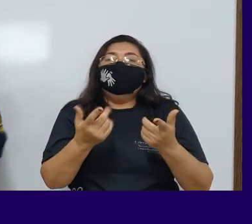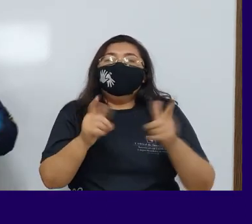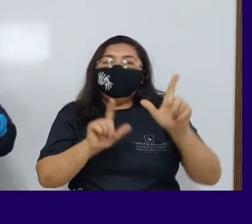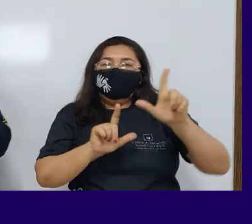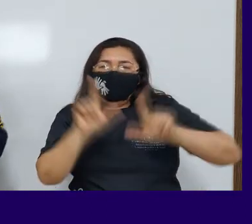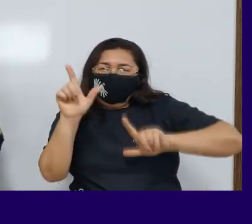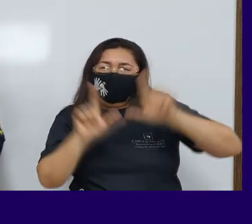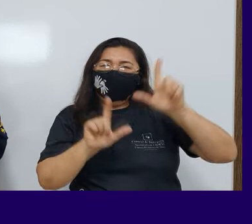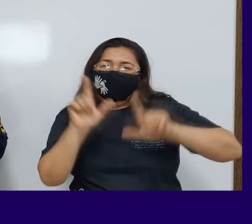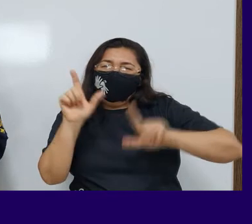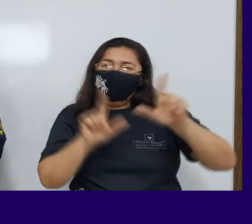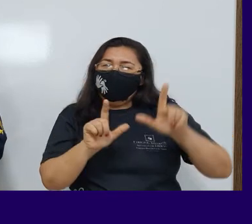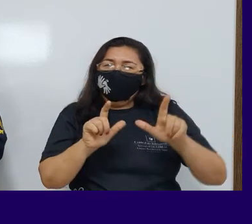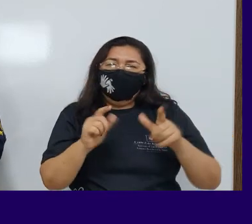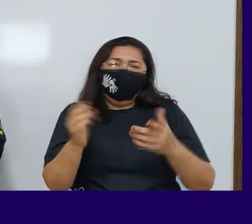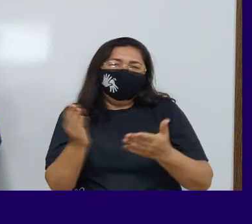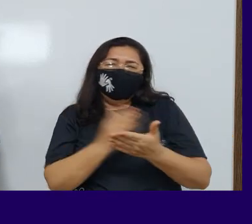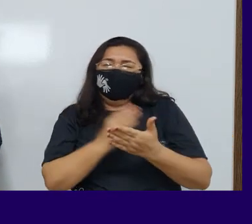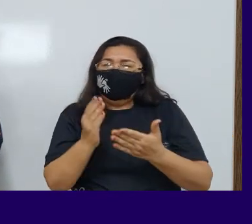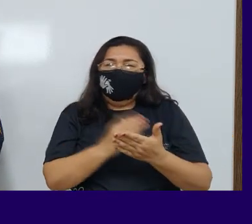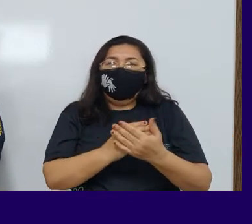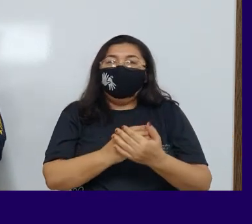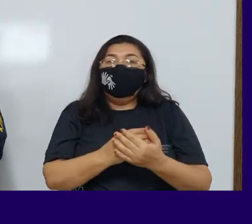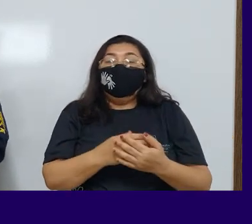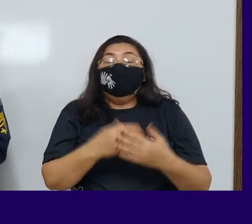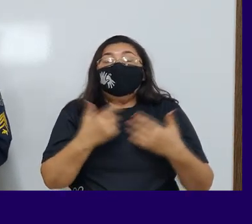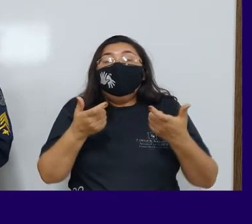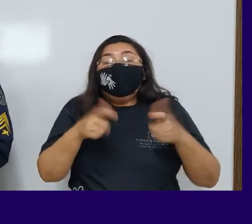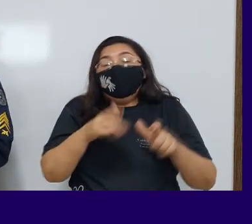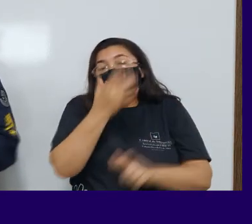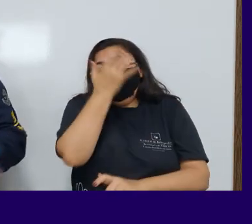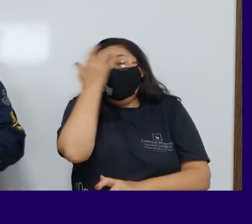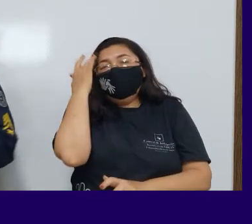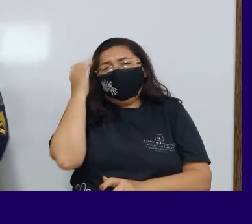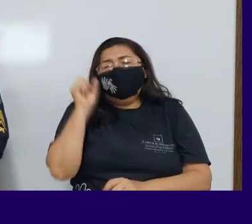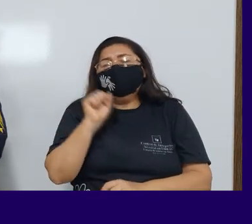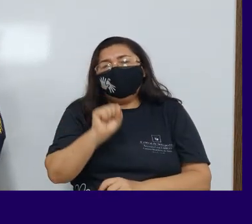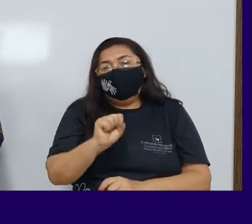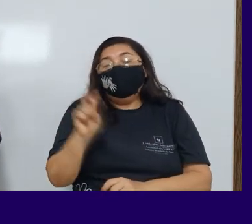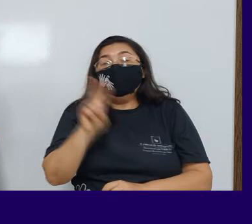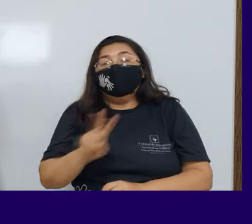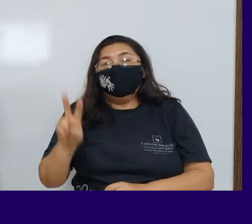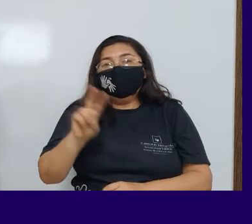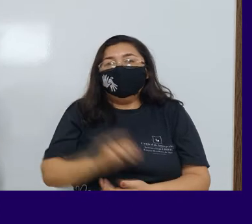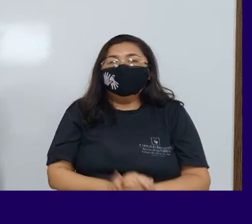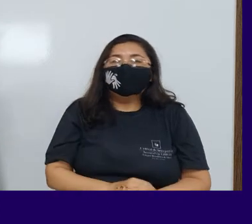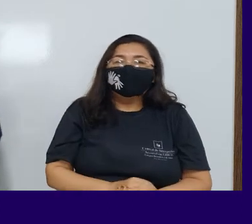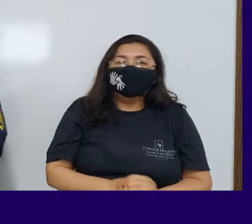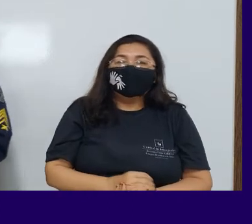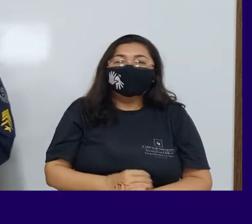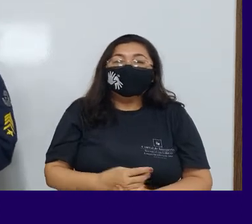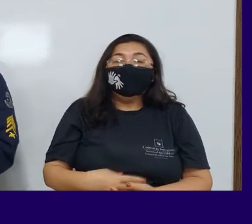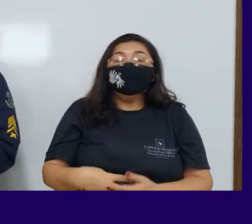As propagandas para atrair mais pessoas para o seu uso. A partir da década de 60 surgiram os primeiros